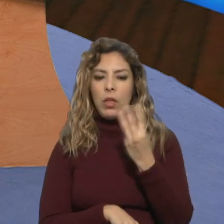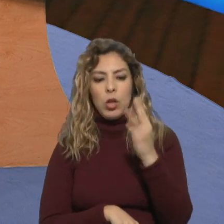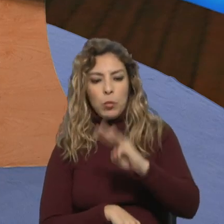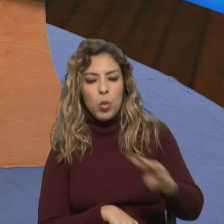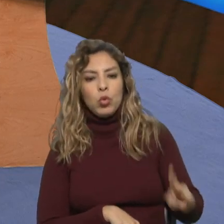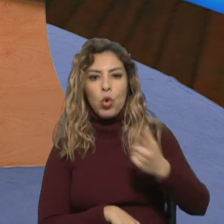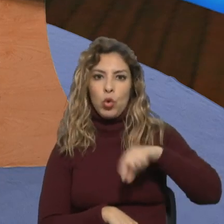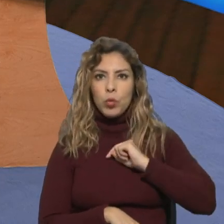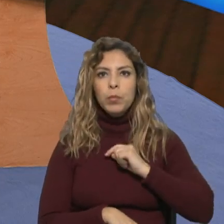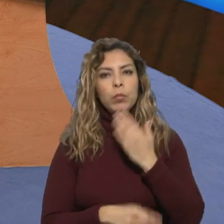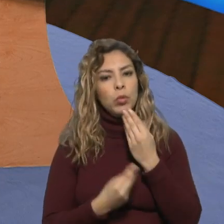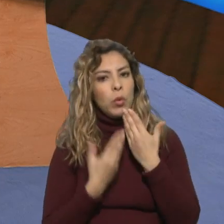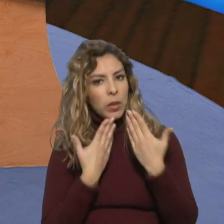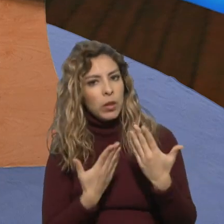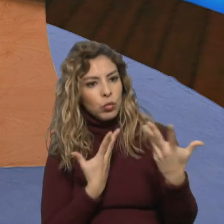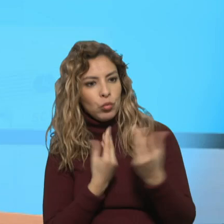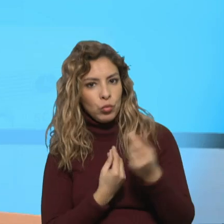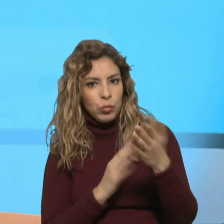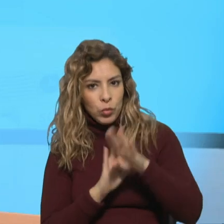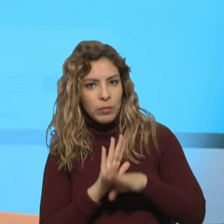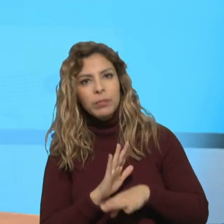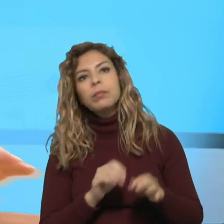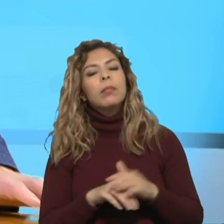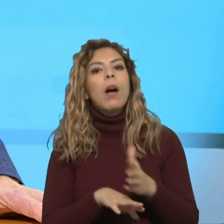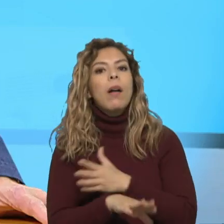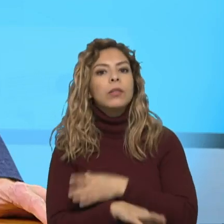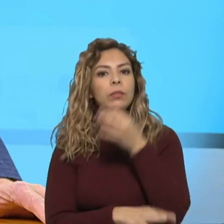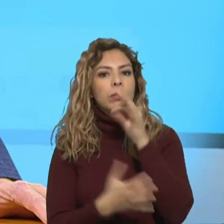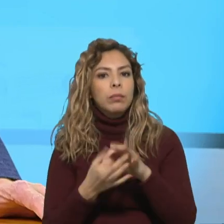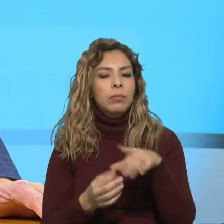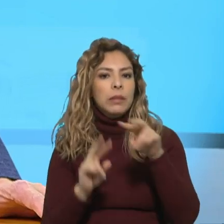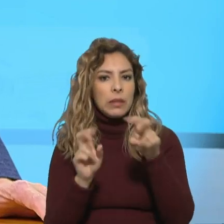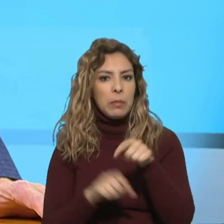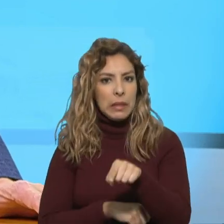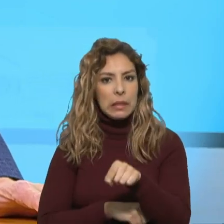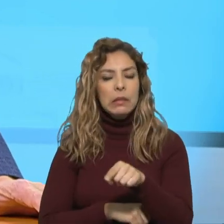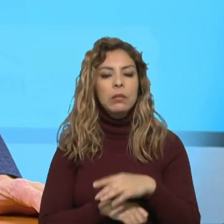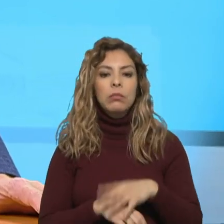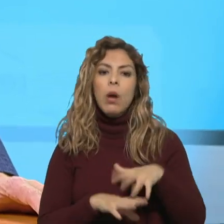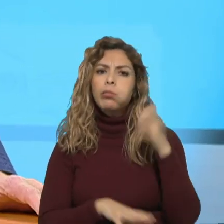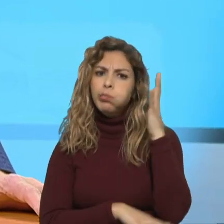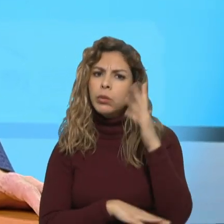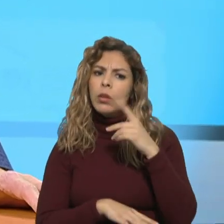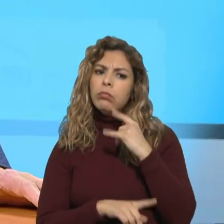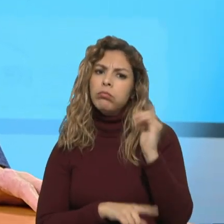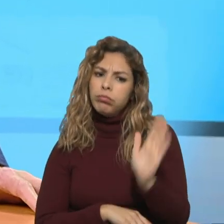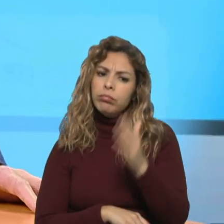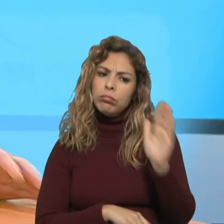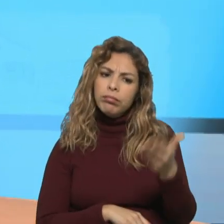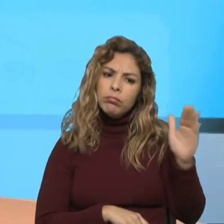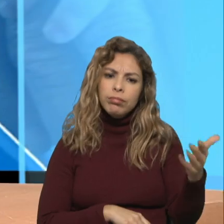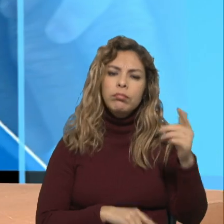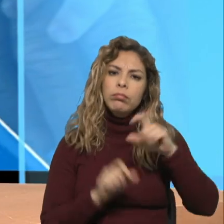estar neste programa. Antes de irmos ao tema e a muitas das conferências que vão ser apresentadas ao longo de um